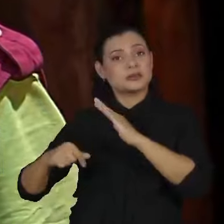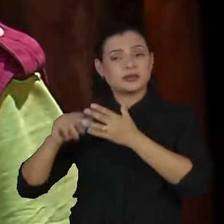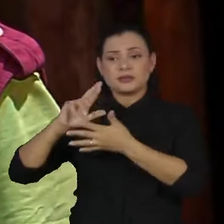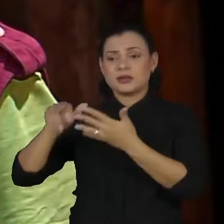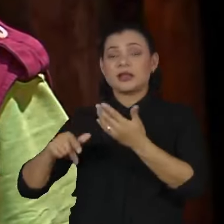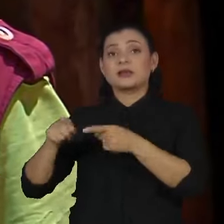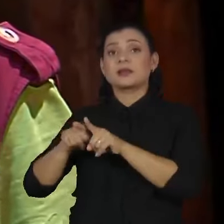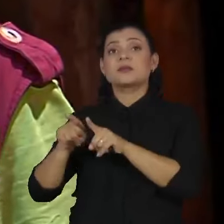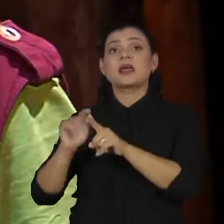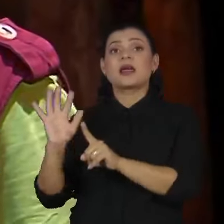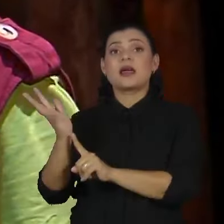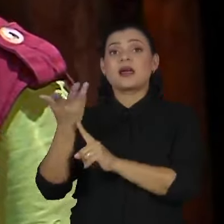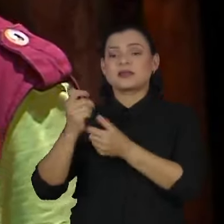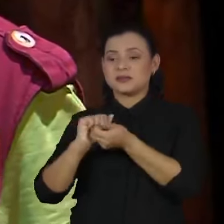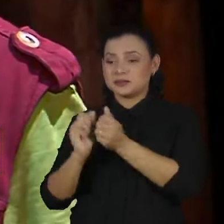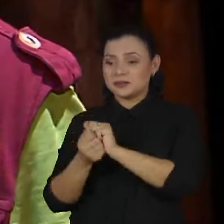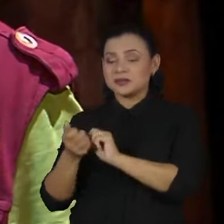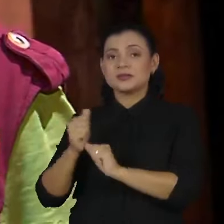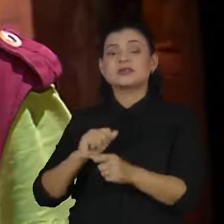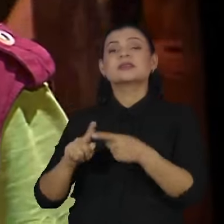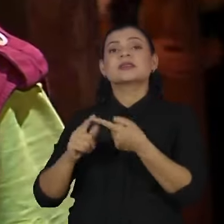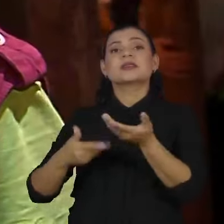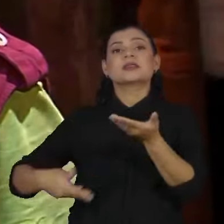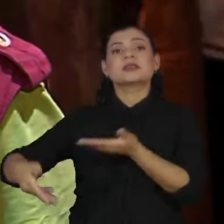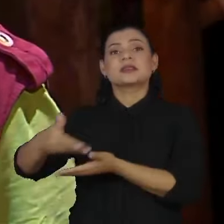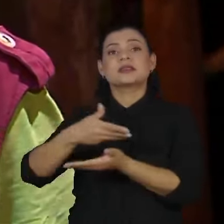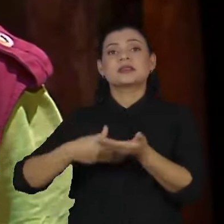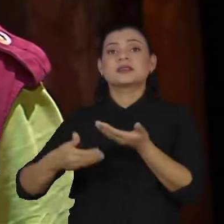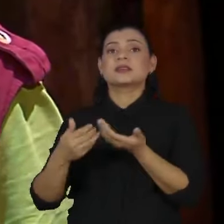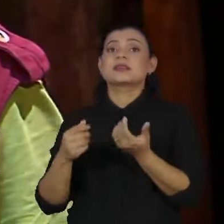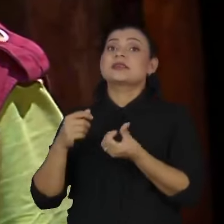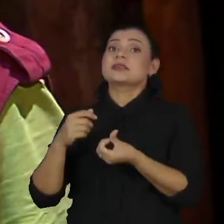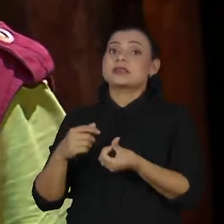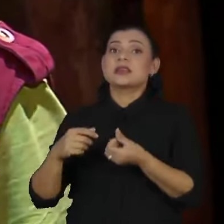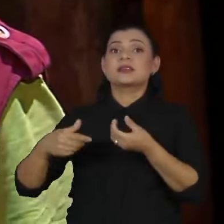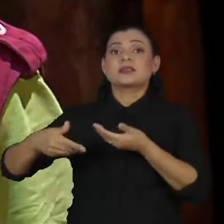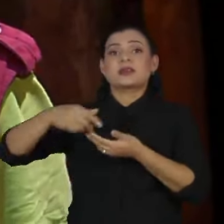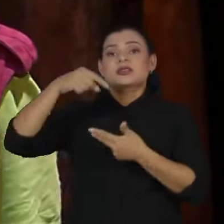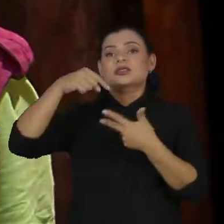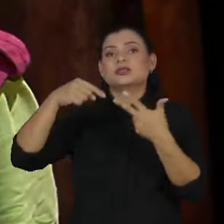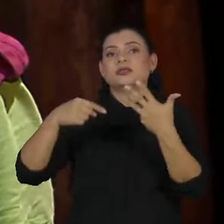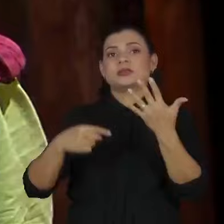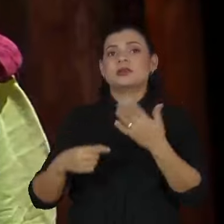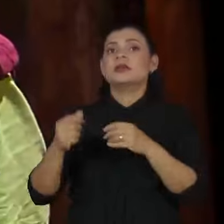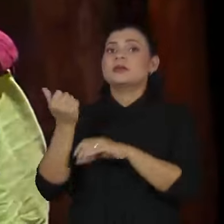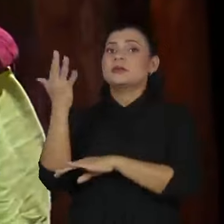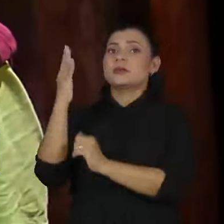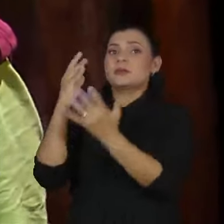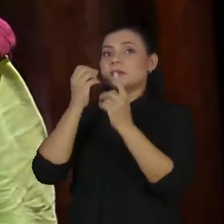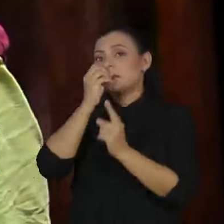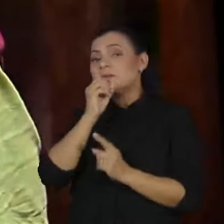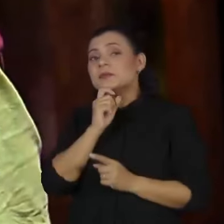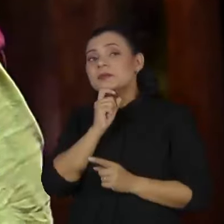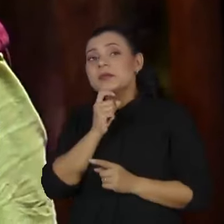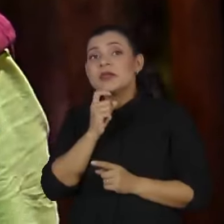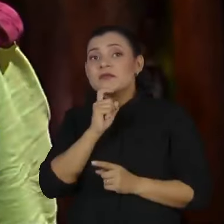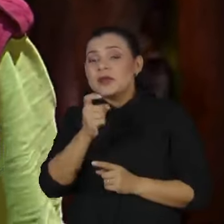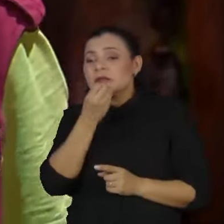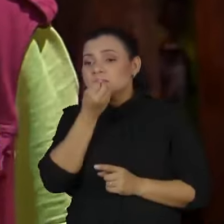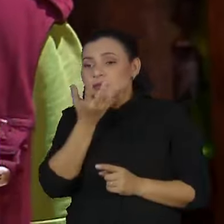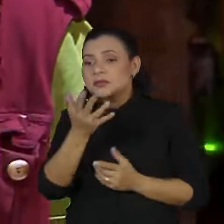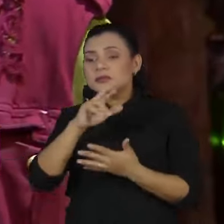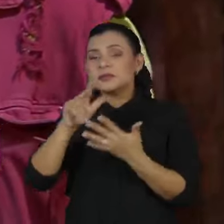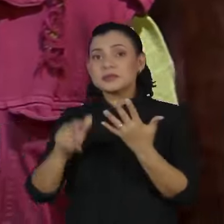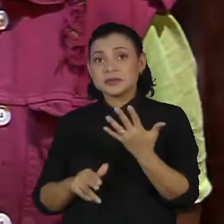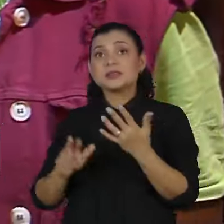artísticas de confecção de artesanato e interage com os outros seres parentes, plantas, árvores. Tá certo, muito obrigada pelas suas informações. Olha,